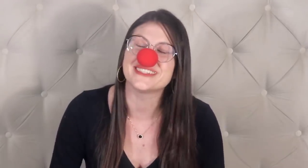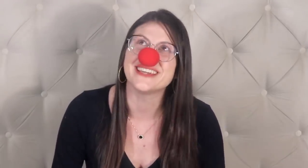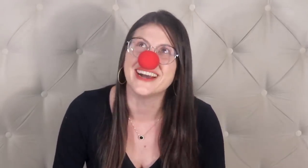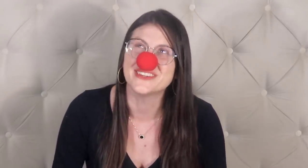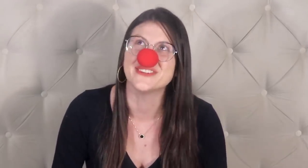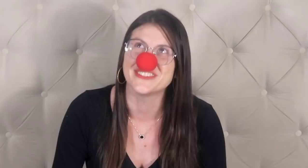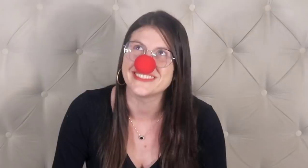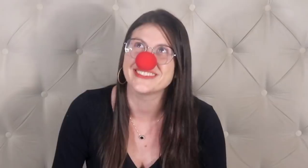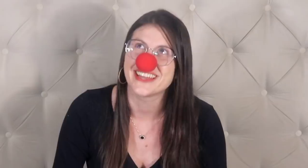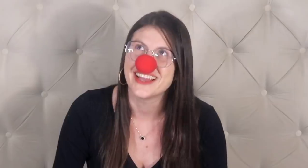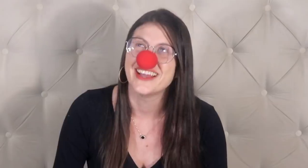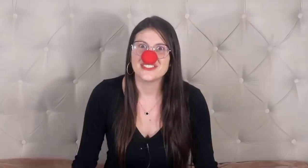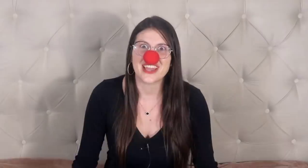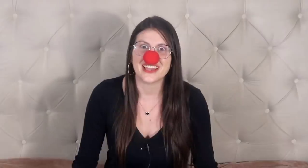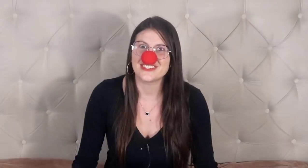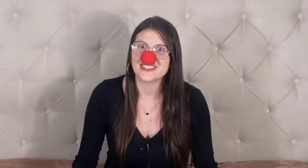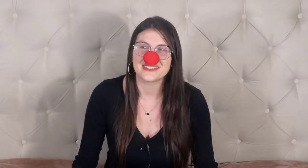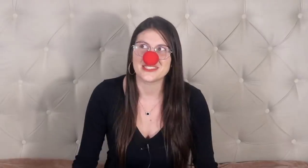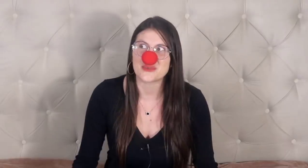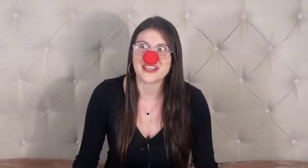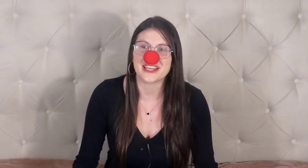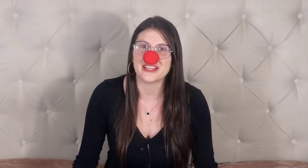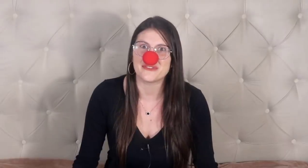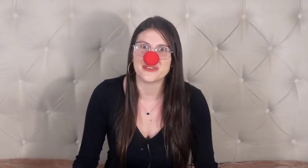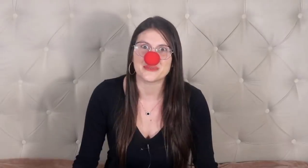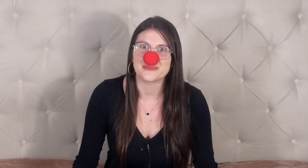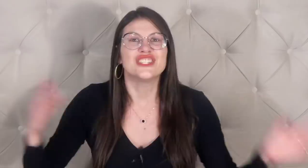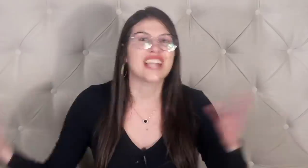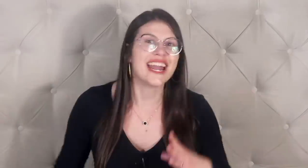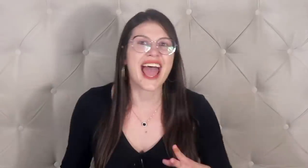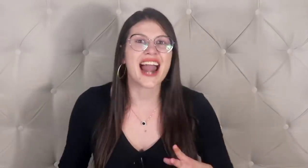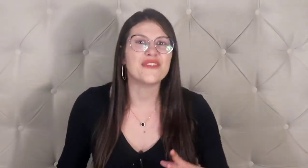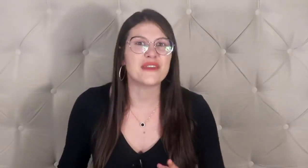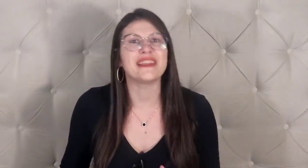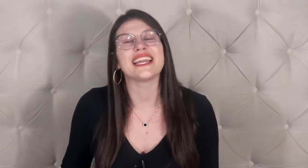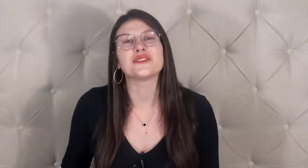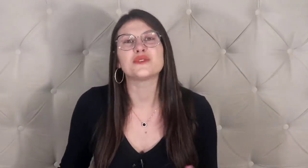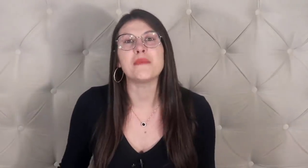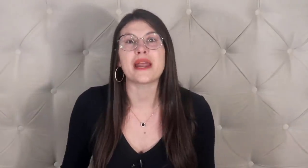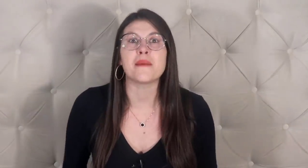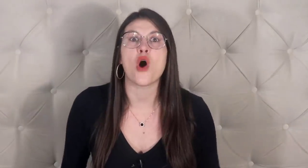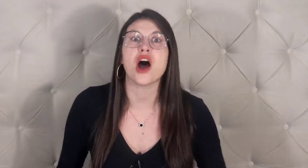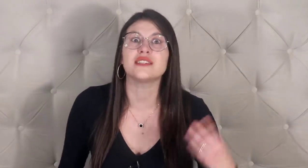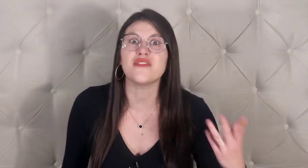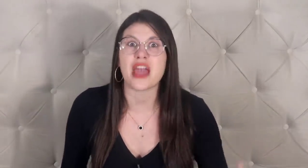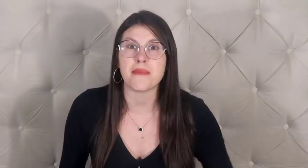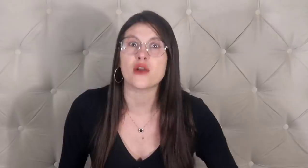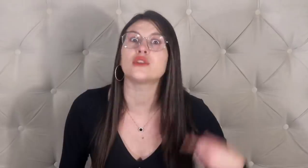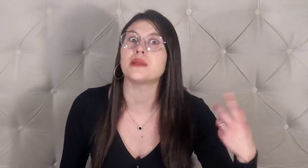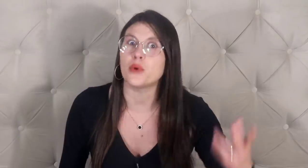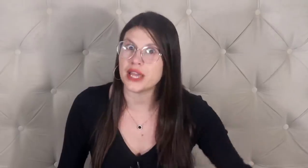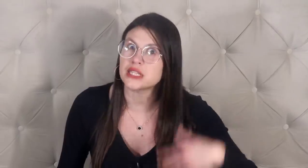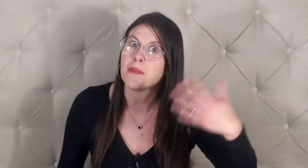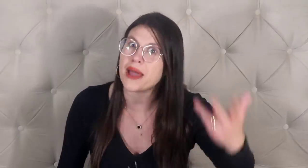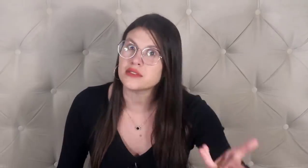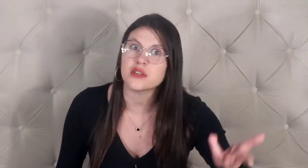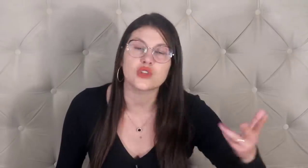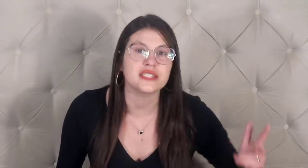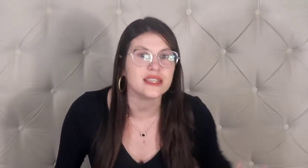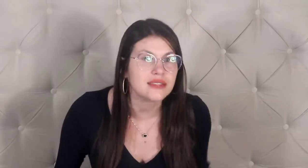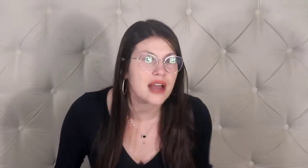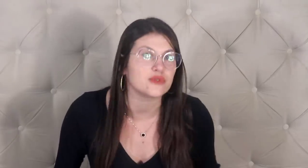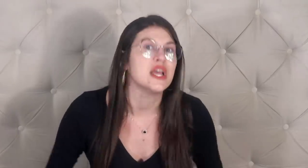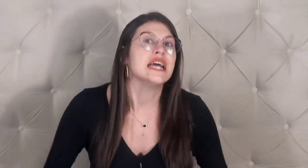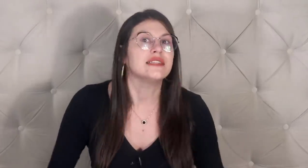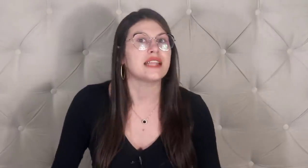há 14 anos. Gente, isso é incrível. Já na ala feminina do Supremo, Rosa Weber contribuía também com